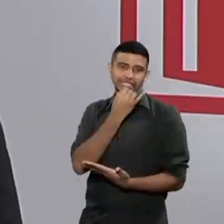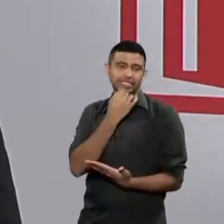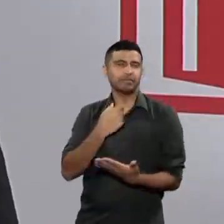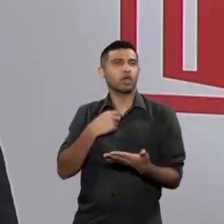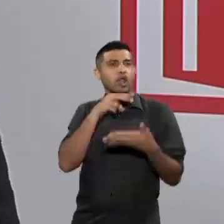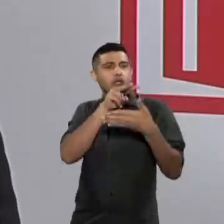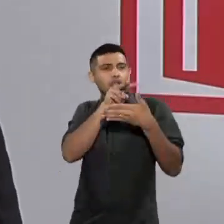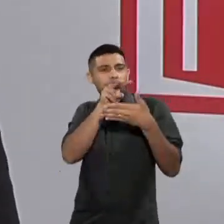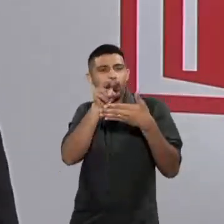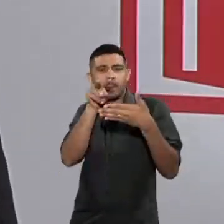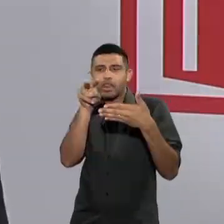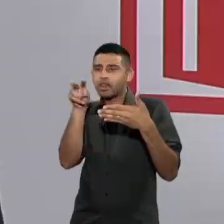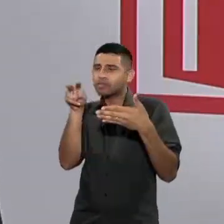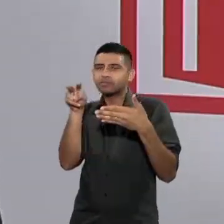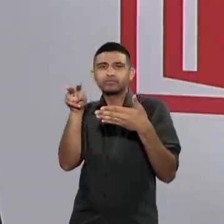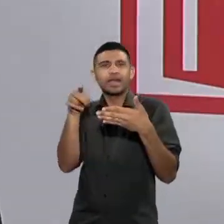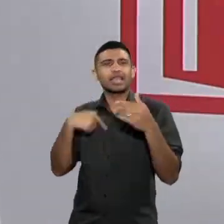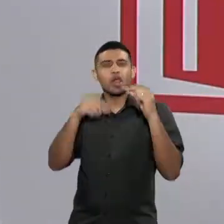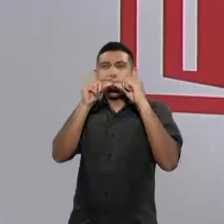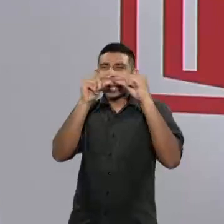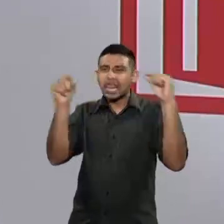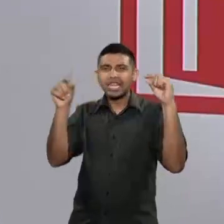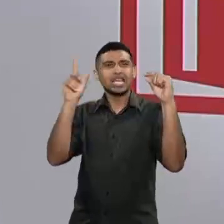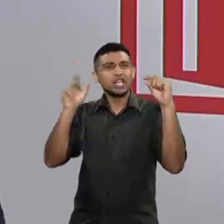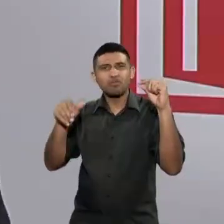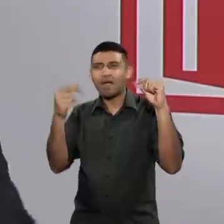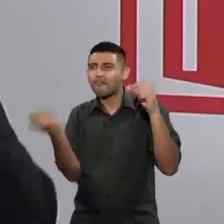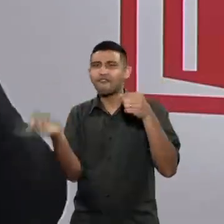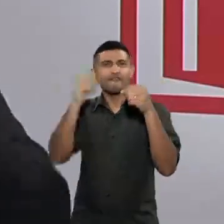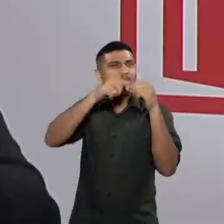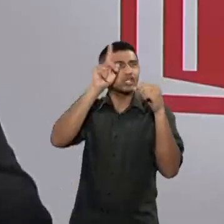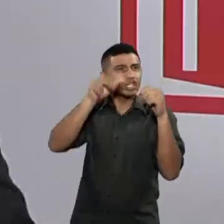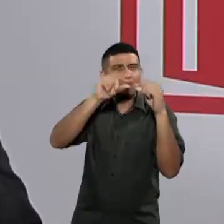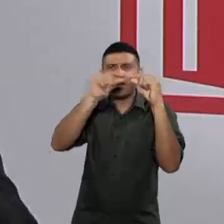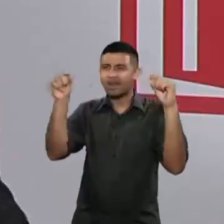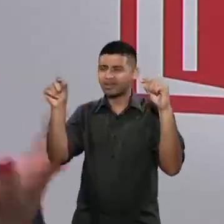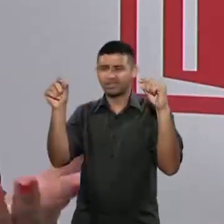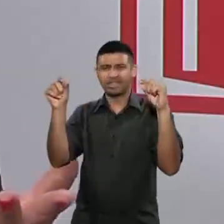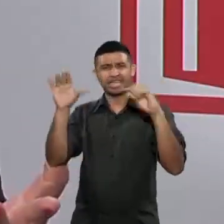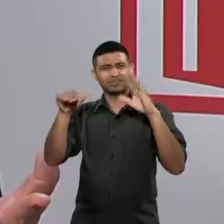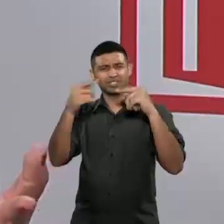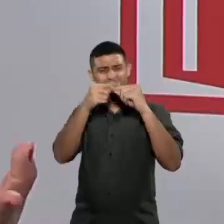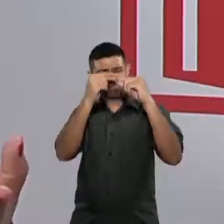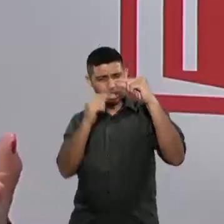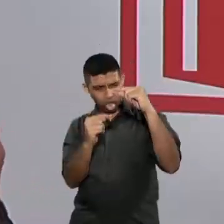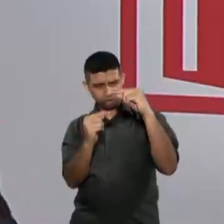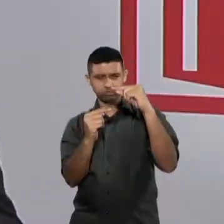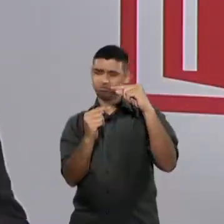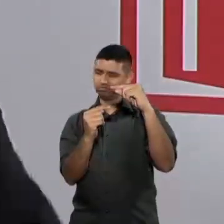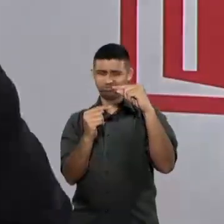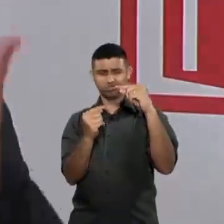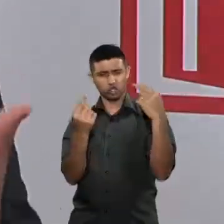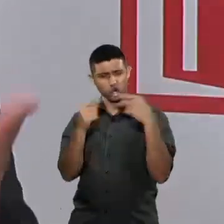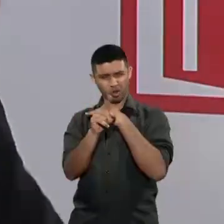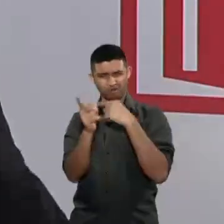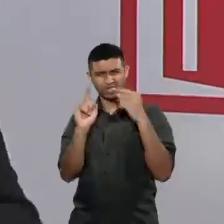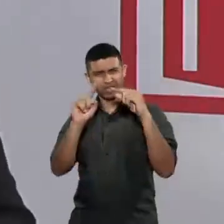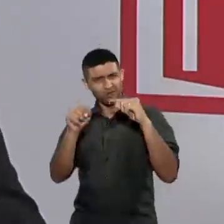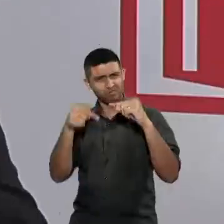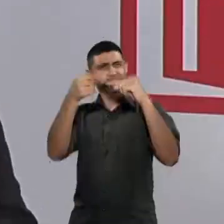gente ler. Eu lia a mesma linha várias vezes ou pulava linhas. Quando eu tava vendo, isso não tem nada a ver. Aí